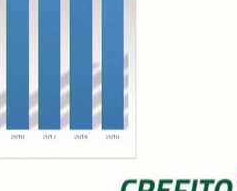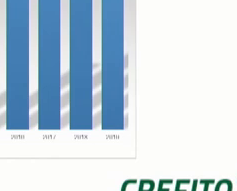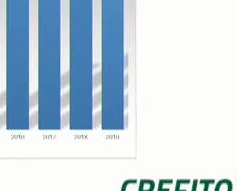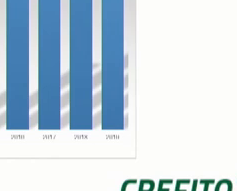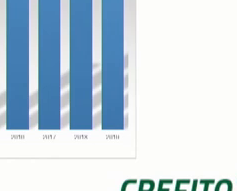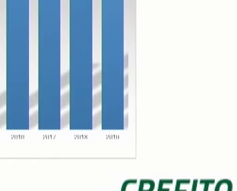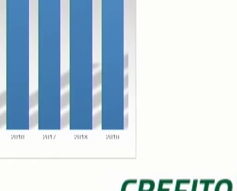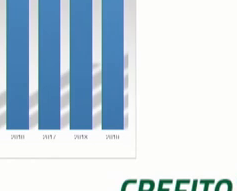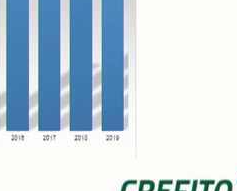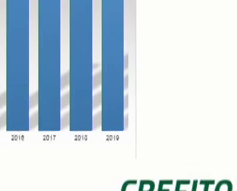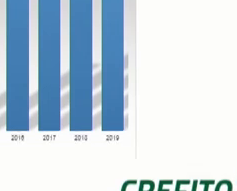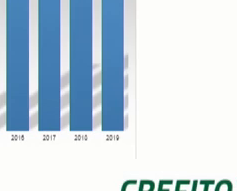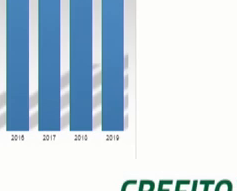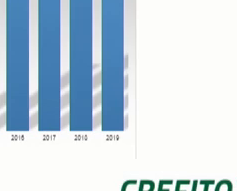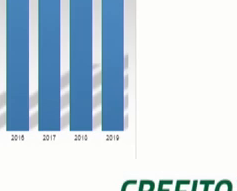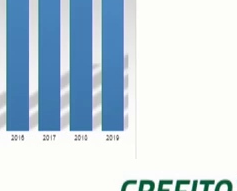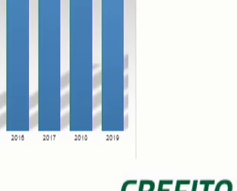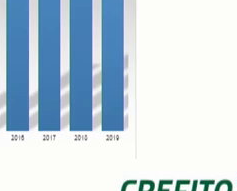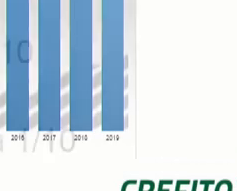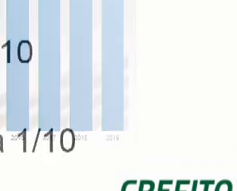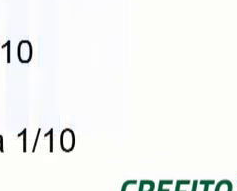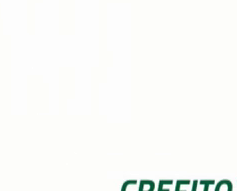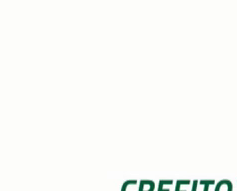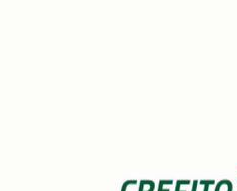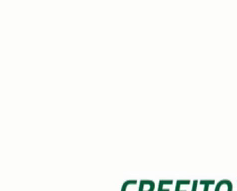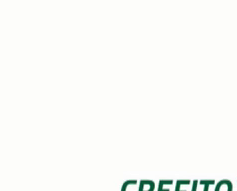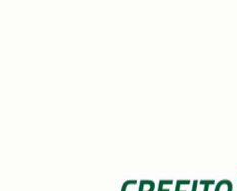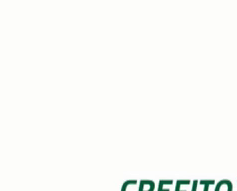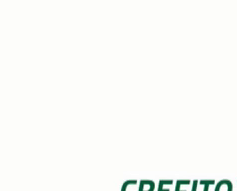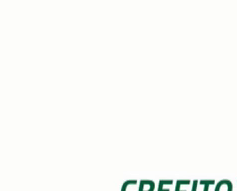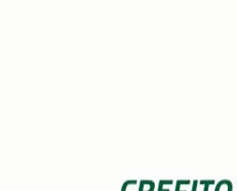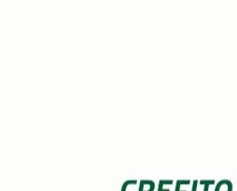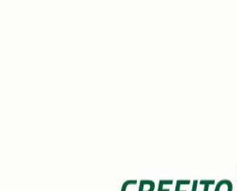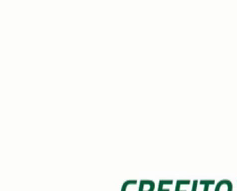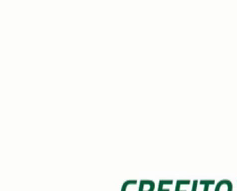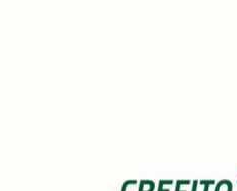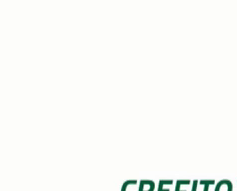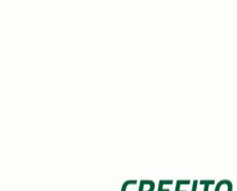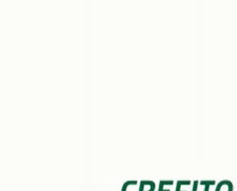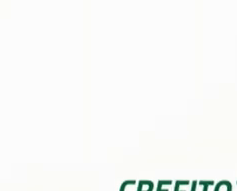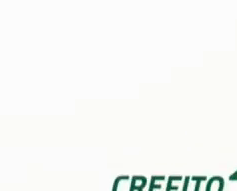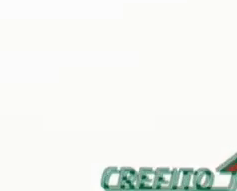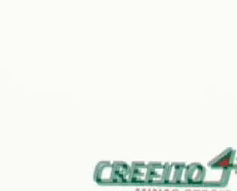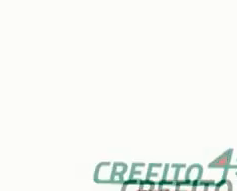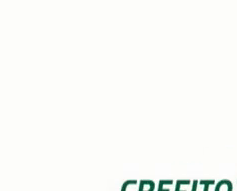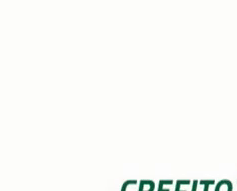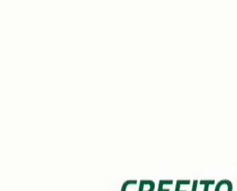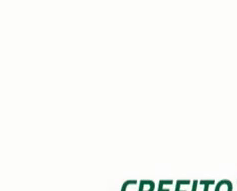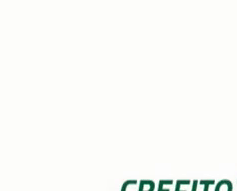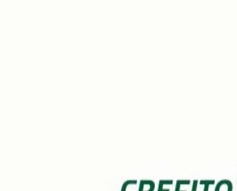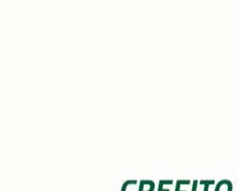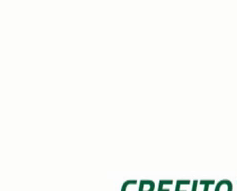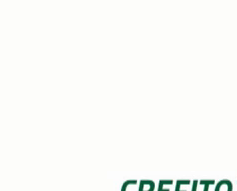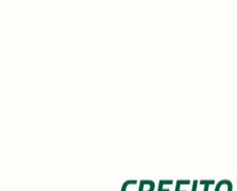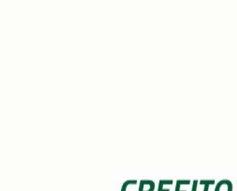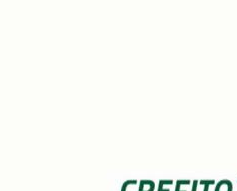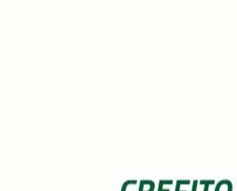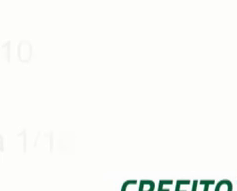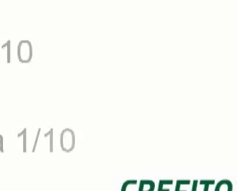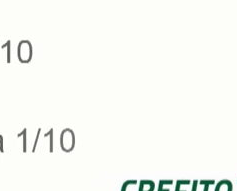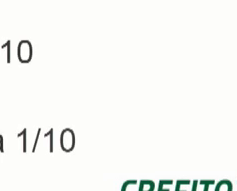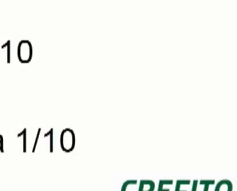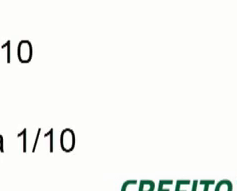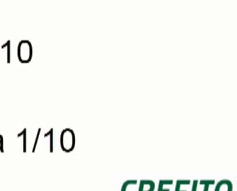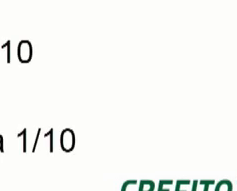aí, atualmente, da utilização desse recurso pelos fisioterapeutas. E aqui tem uma coisa interessante que...